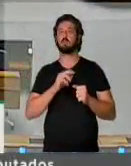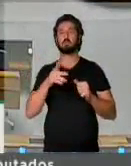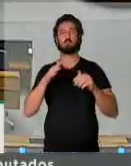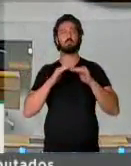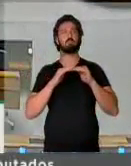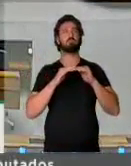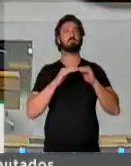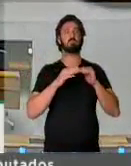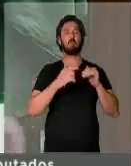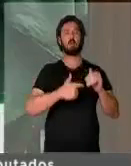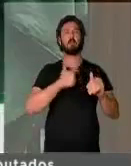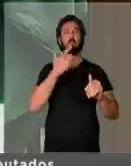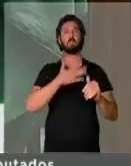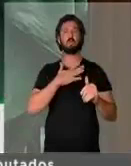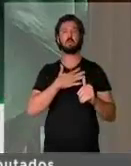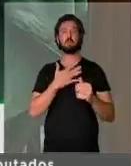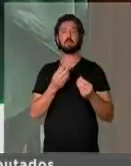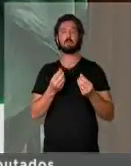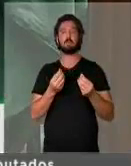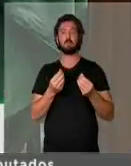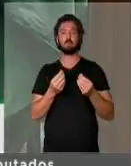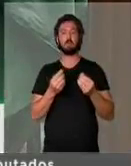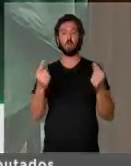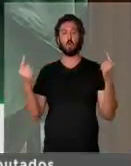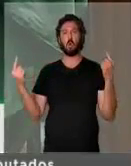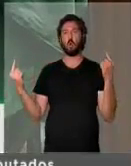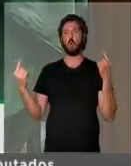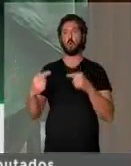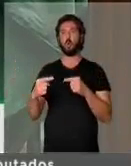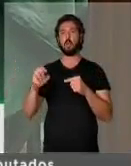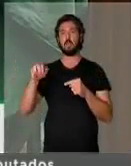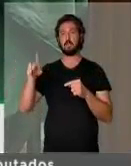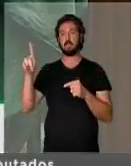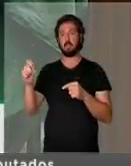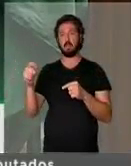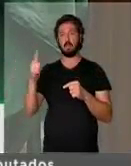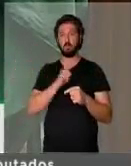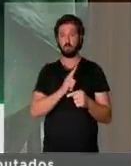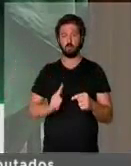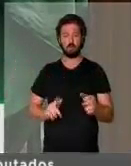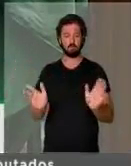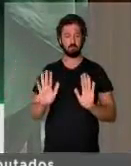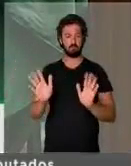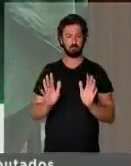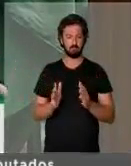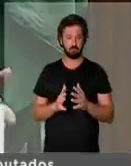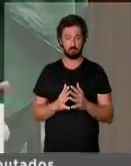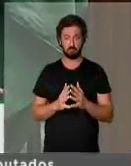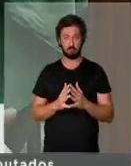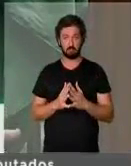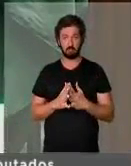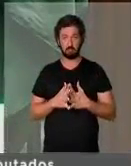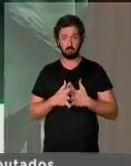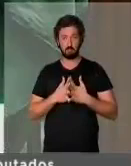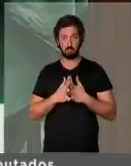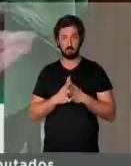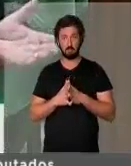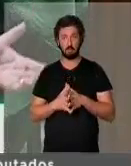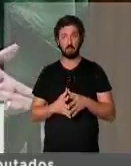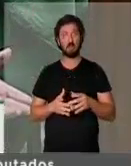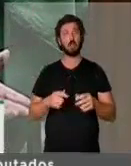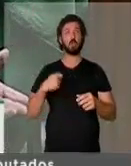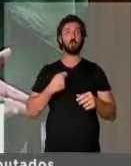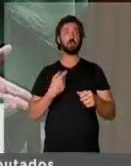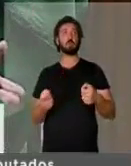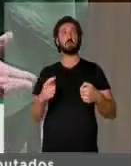uma voz como uma oposição de esquerda a esse governo, e muito menos como